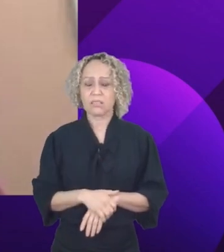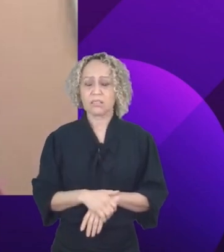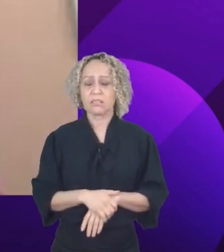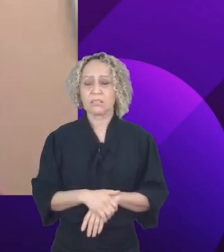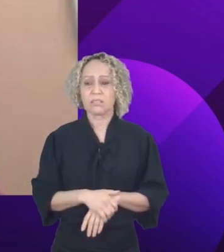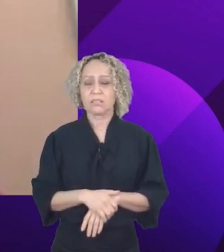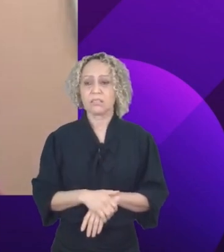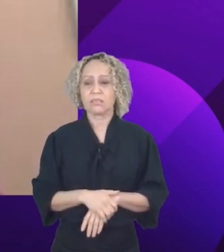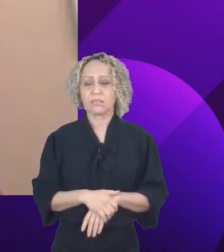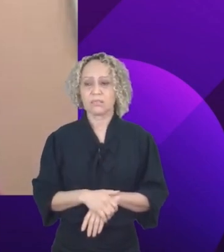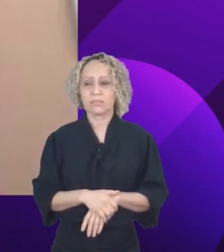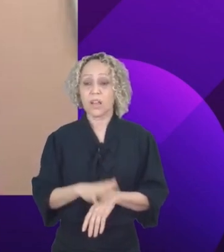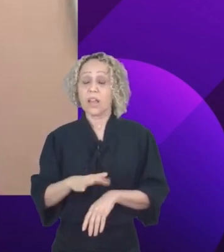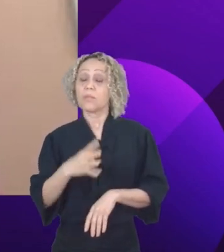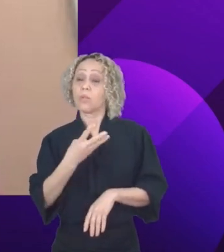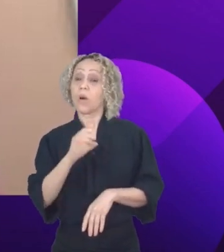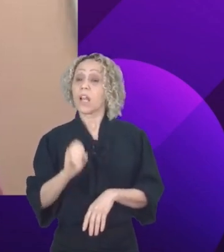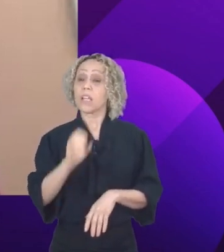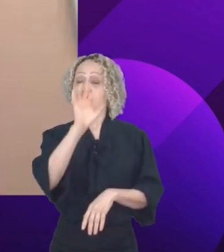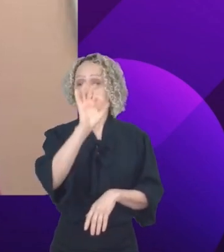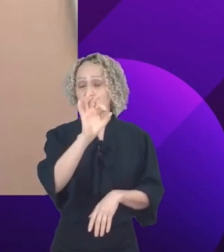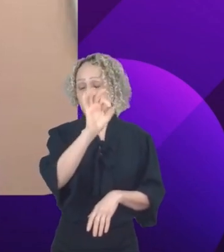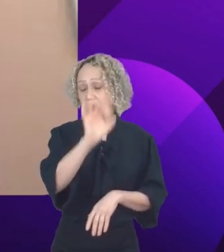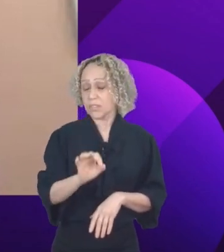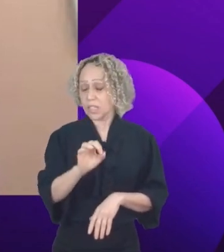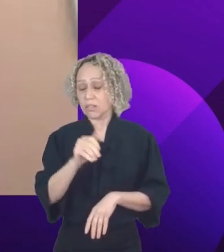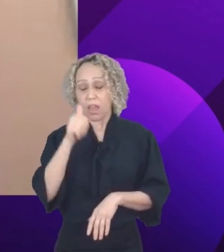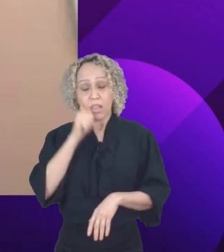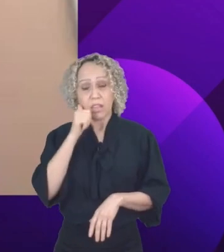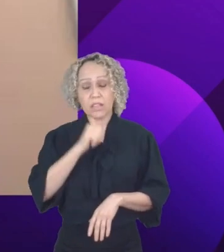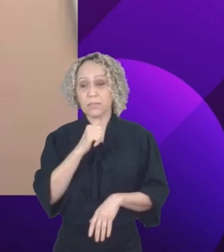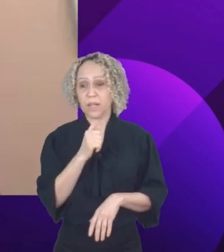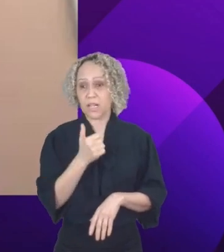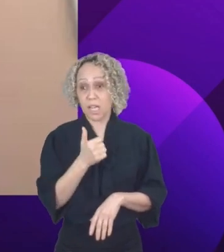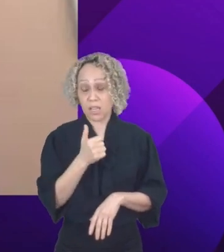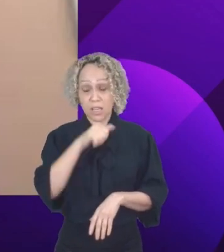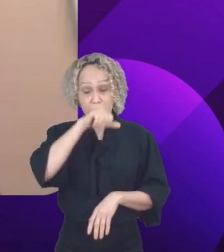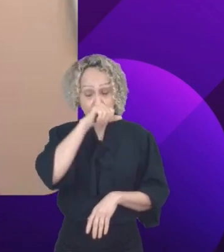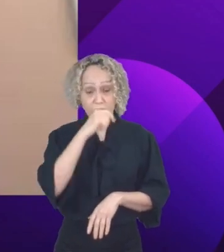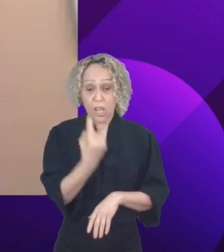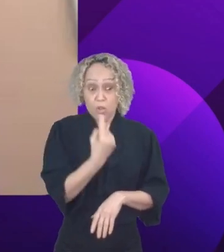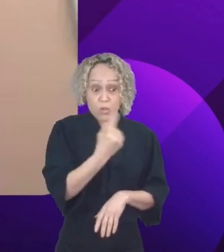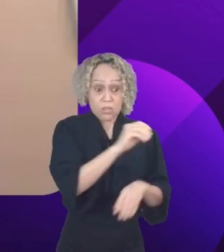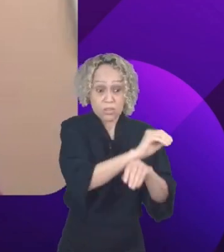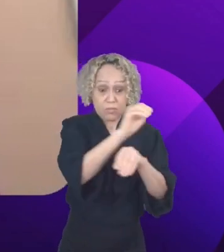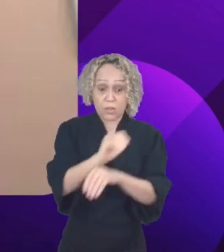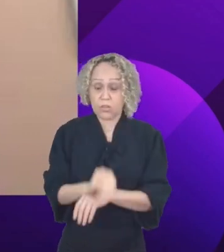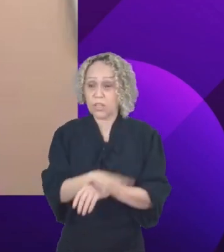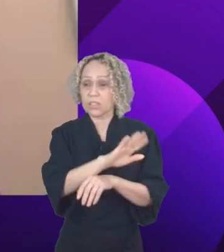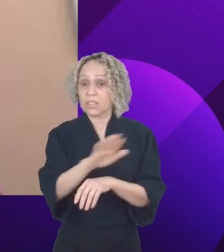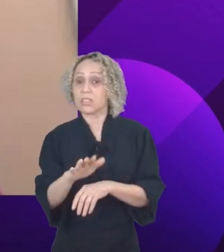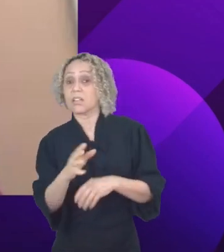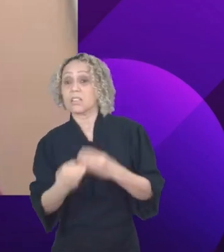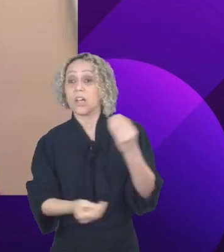que muitas vezes essas mulheres não têm com quem deixar, né, onde deixar essas crianças.